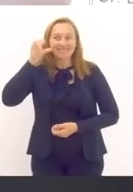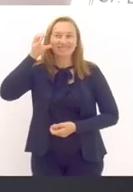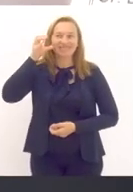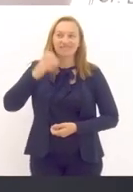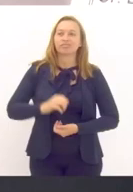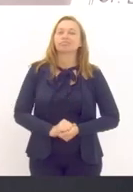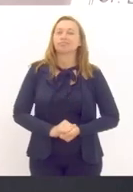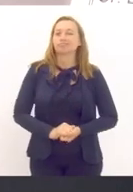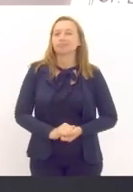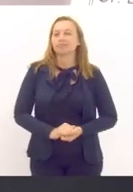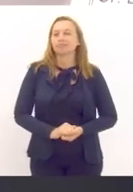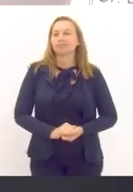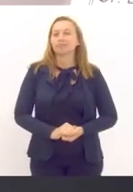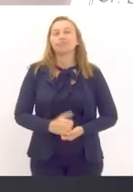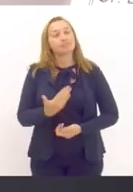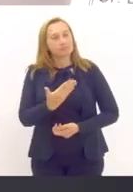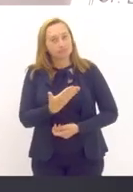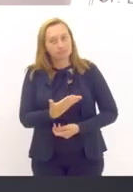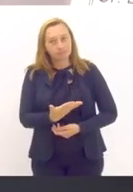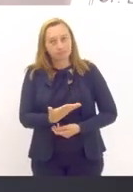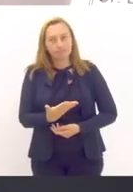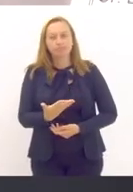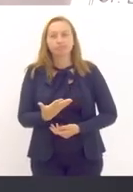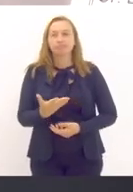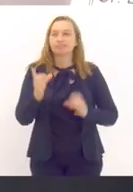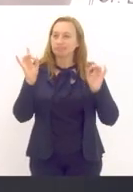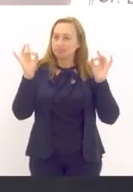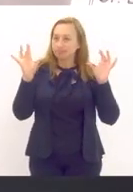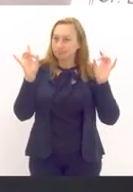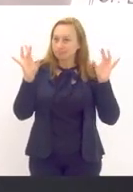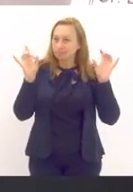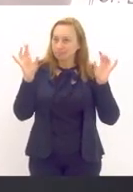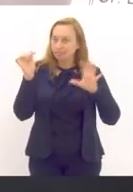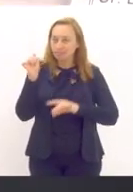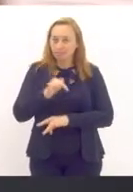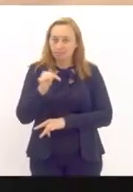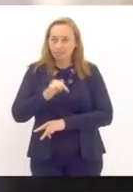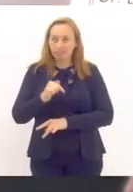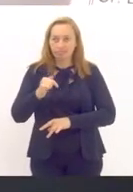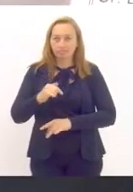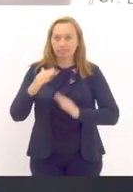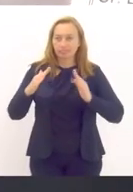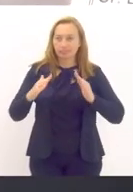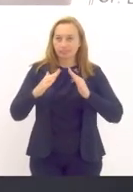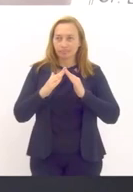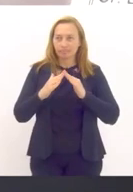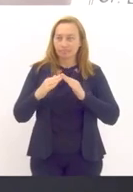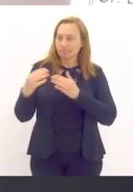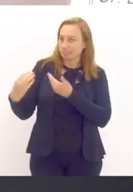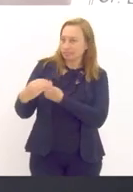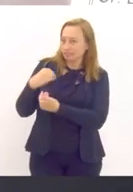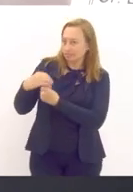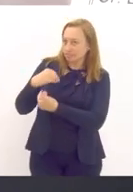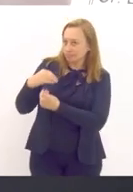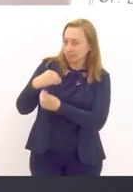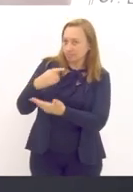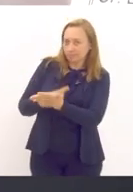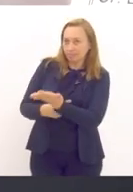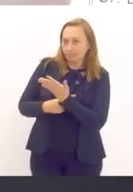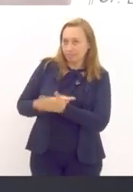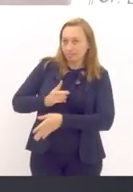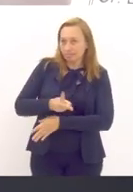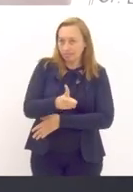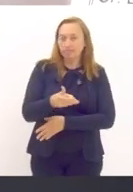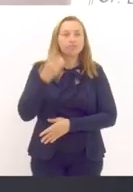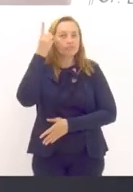Jordão, nosso querido especialista aqui da casa, que vai nos orientar e ajudar muito, como sempre, deputado